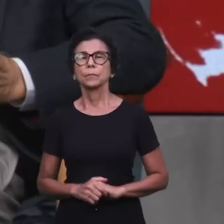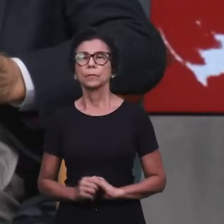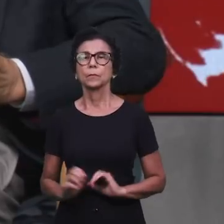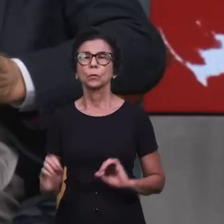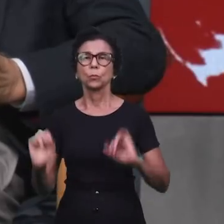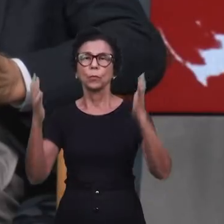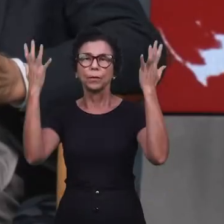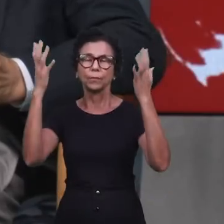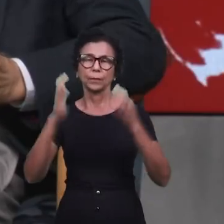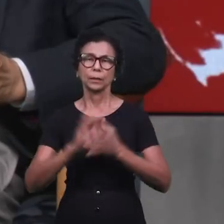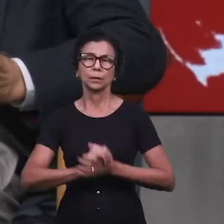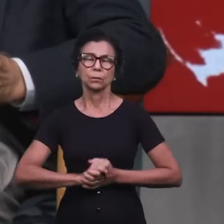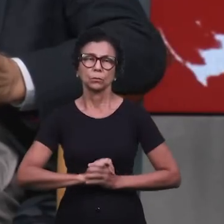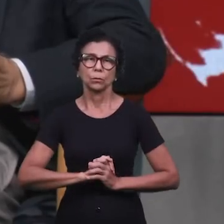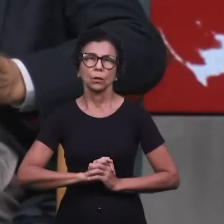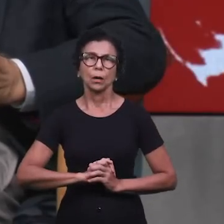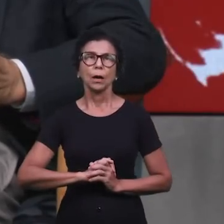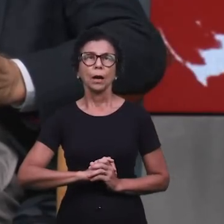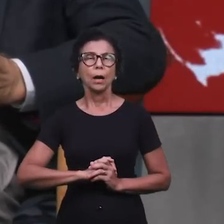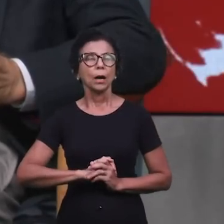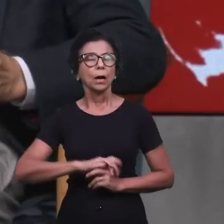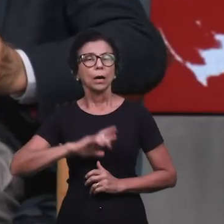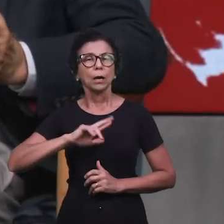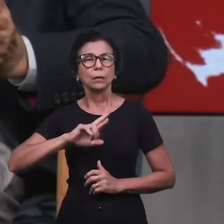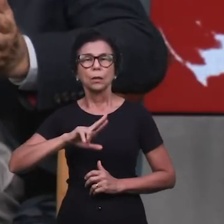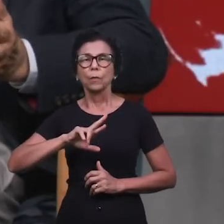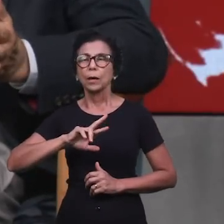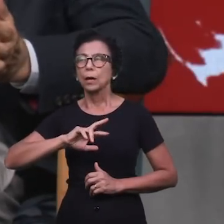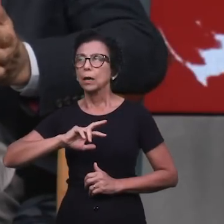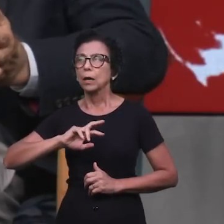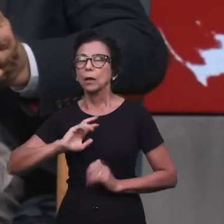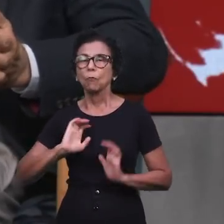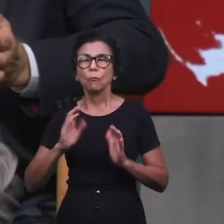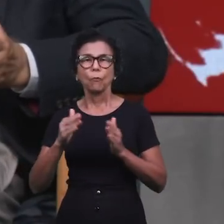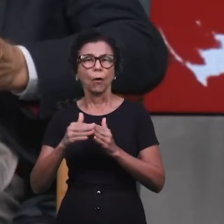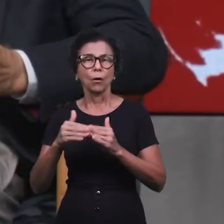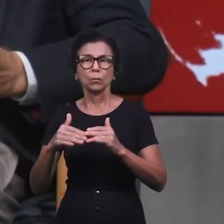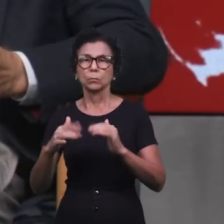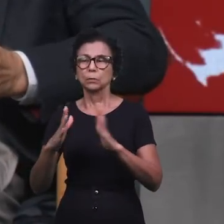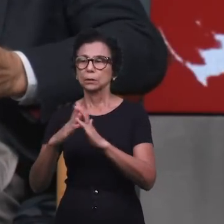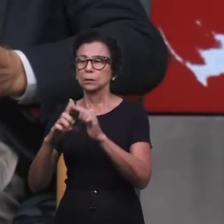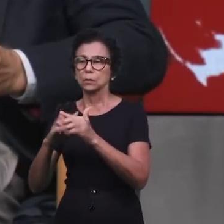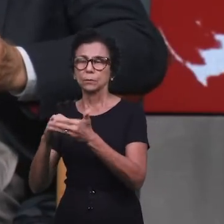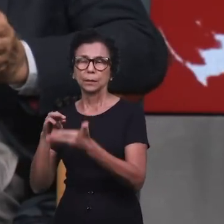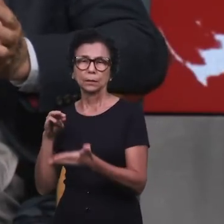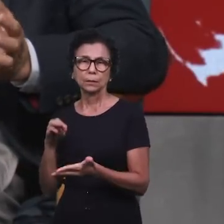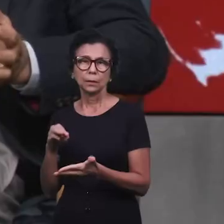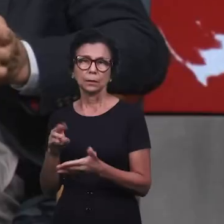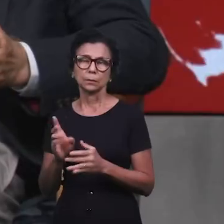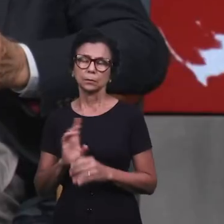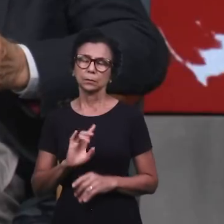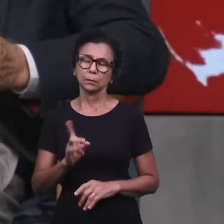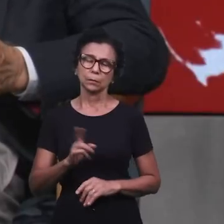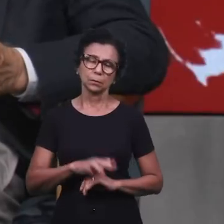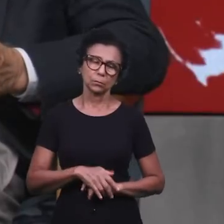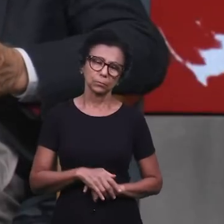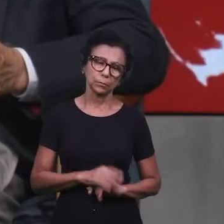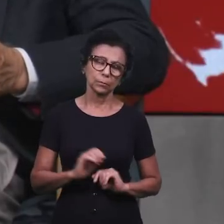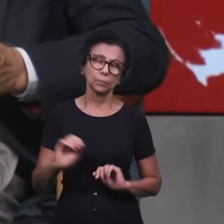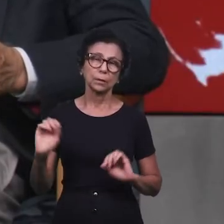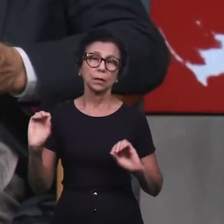está ligado à Igreja Cristã Maranata. Nós estamos promovendo o evento por uma orientação do